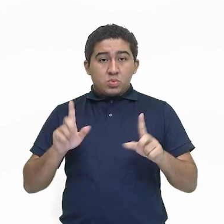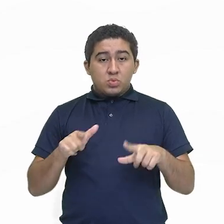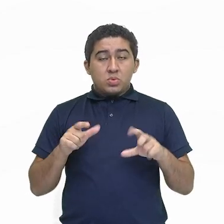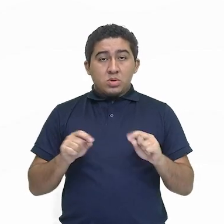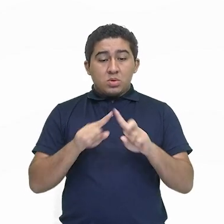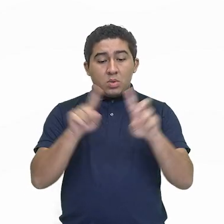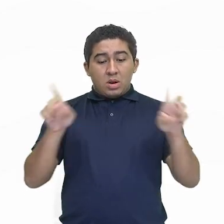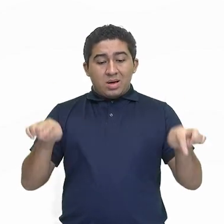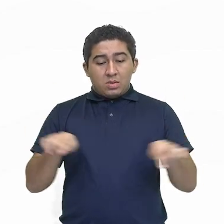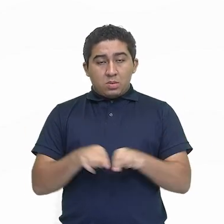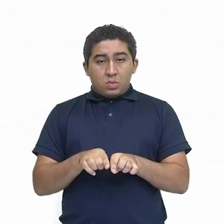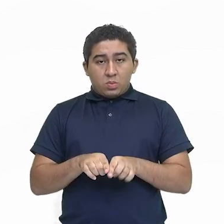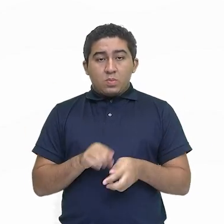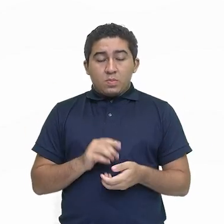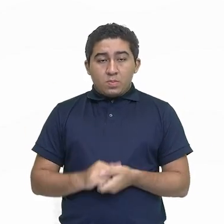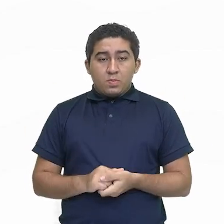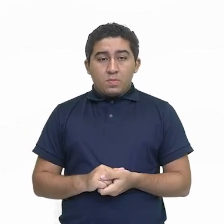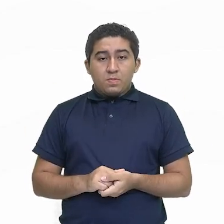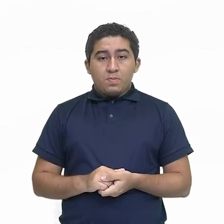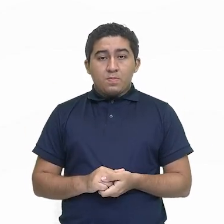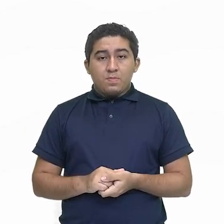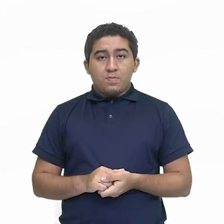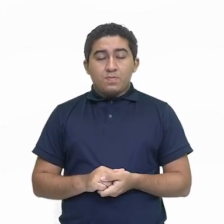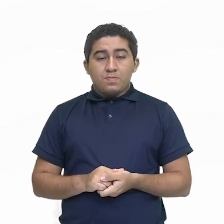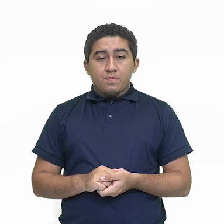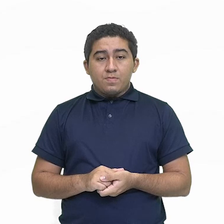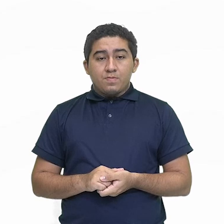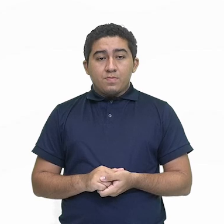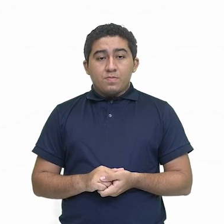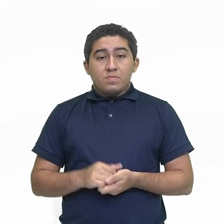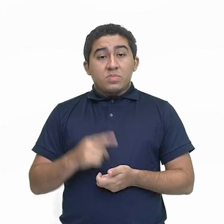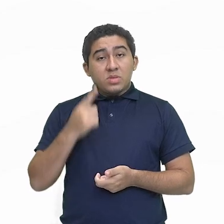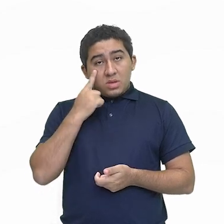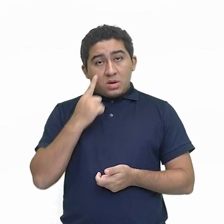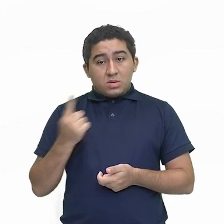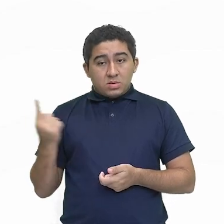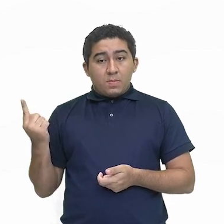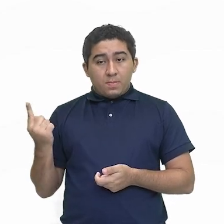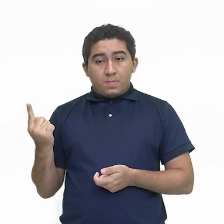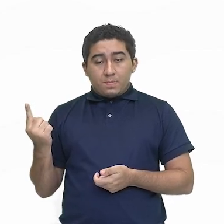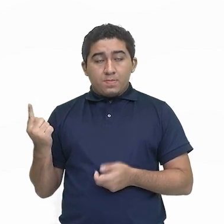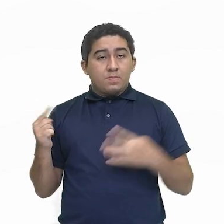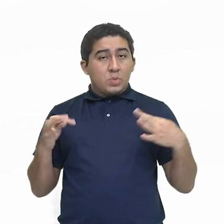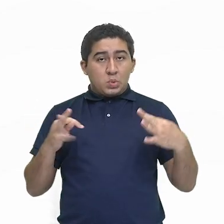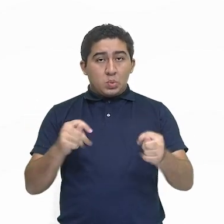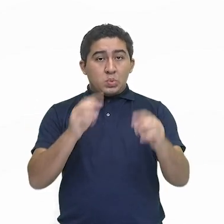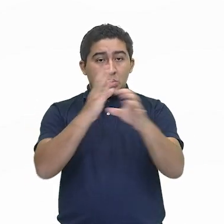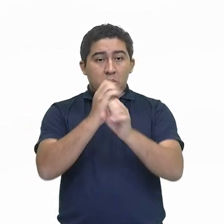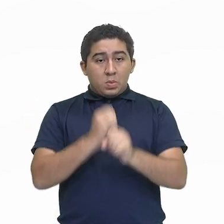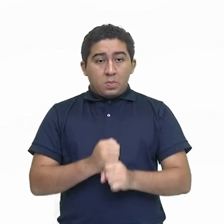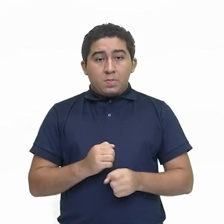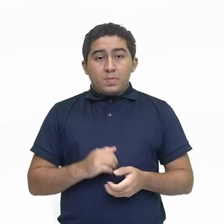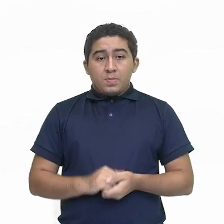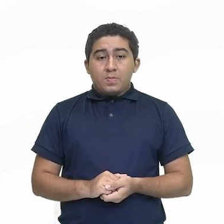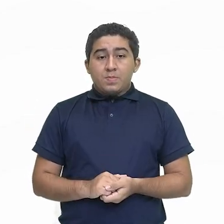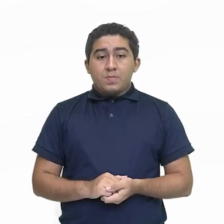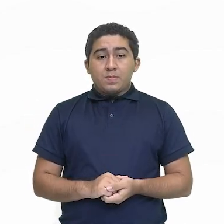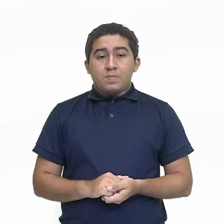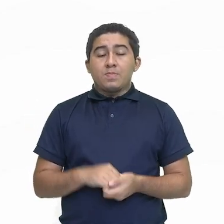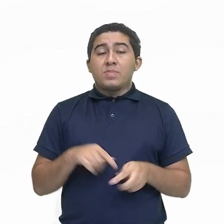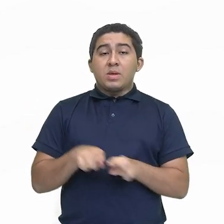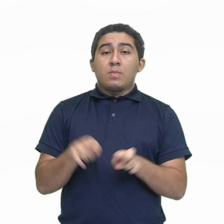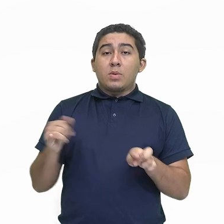os seus lados, no caso, os lados do triângulo, do polígono, no caso, né? Tá? E é sempre importante